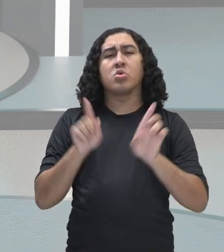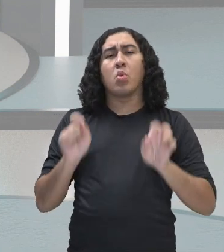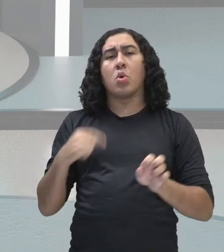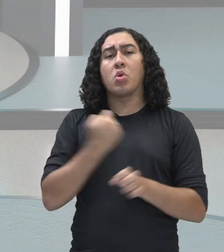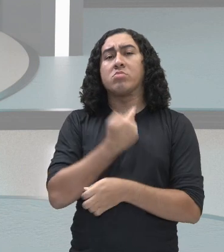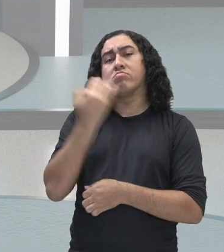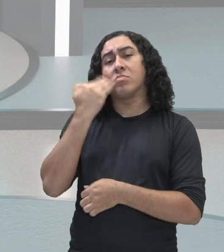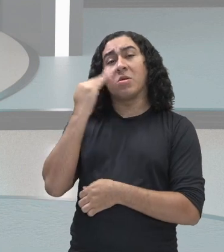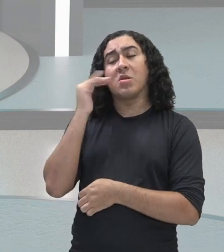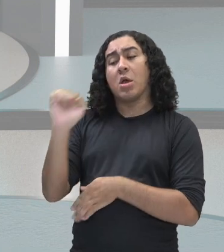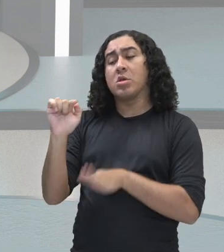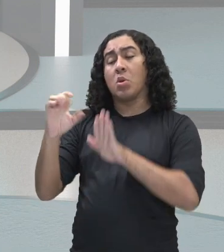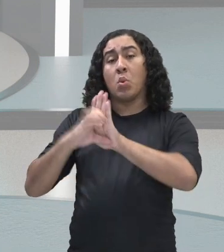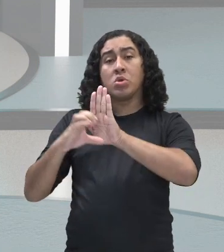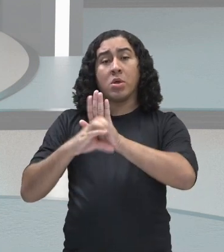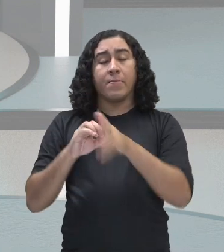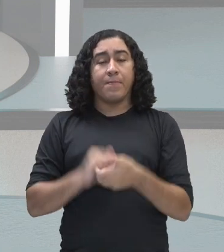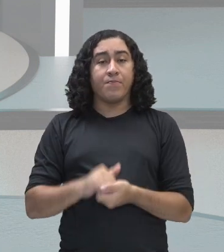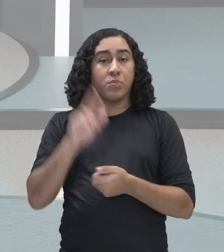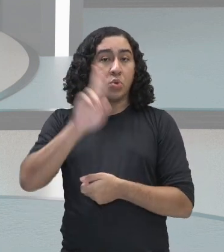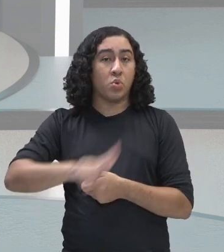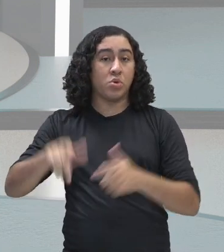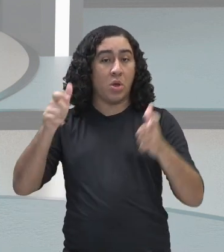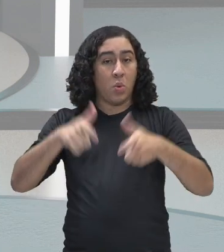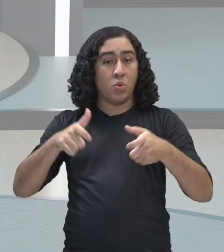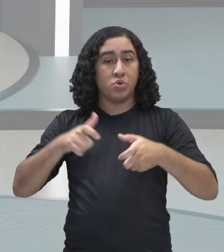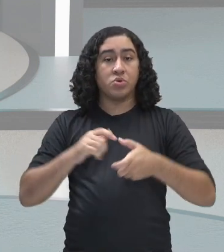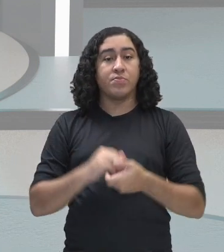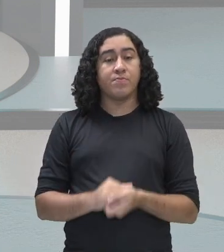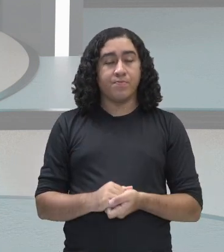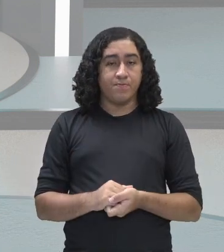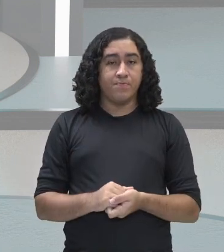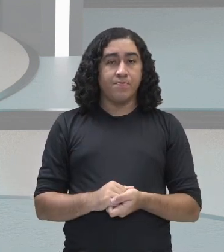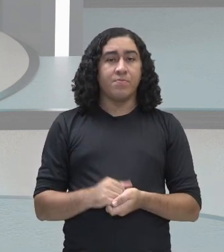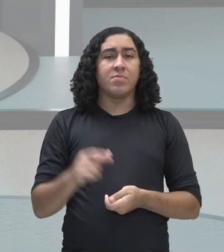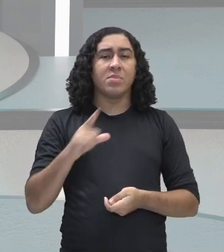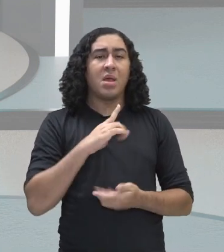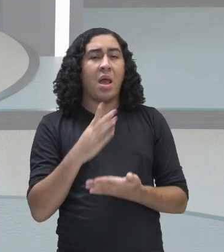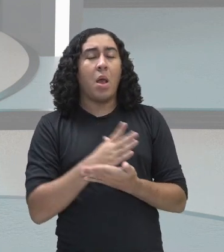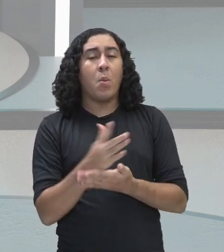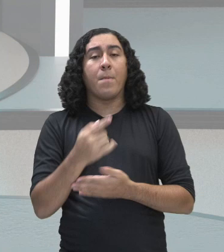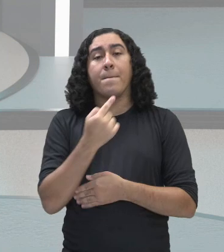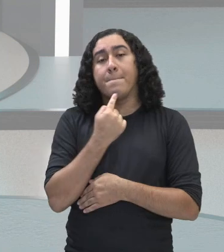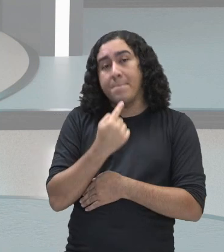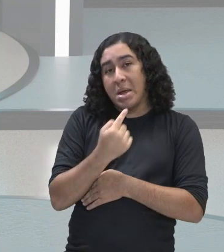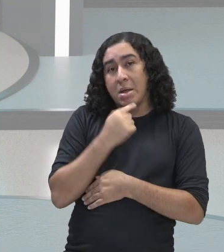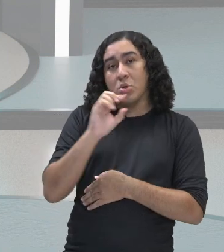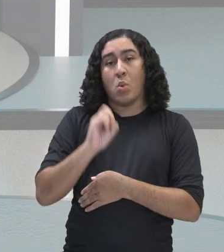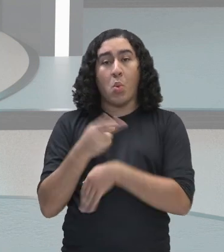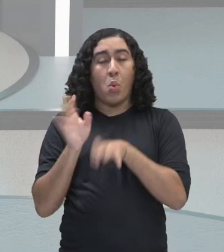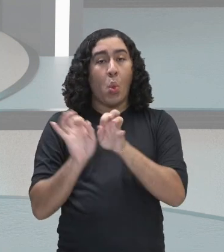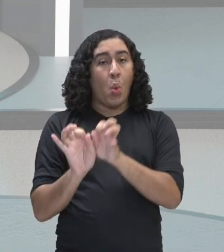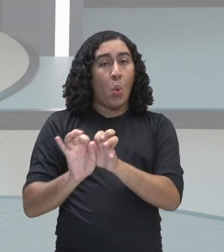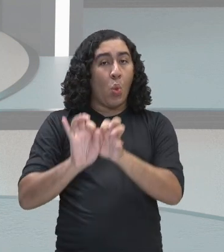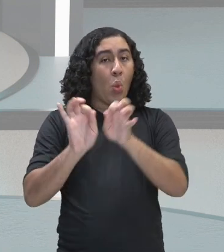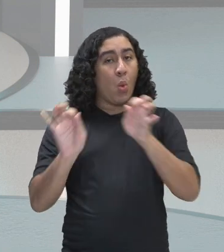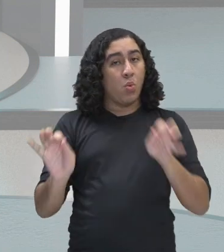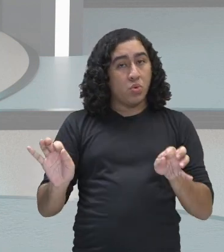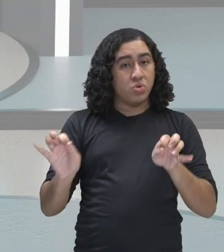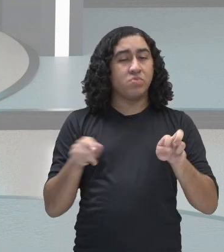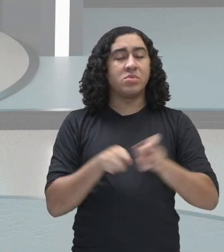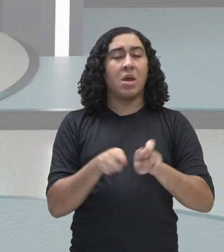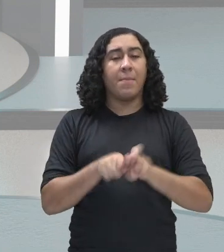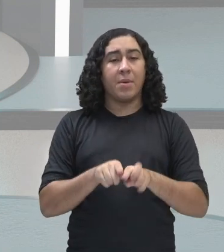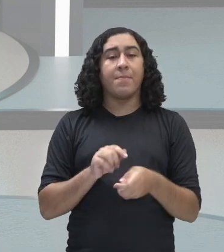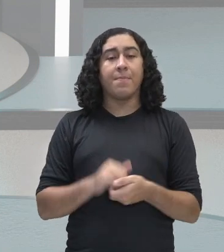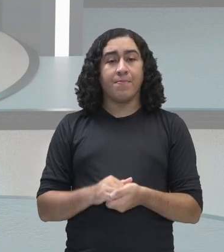dessa definição? Ele é usado, né, o this é usado para algo perto ou distante e tempo. Então,